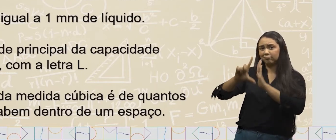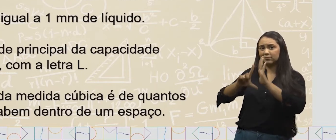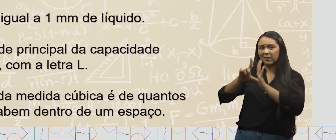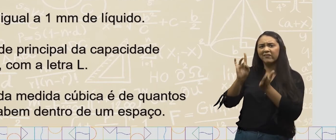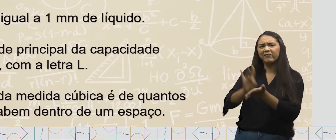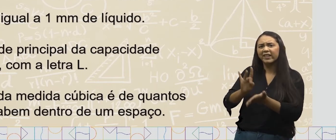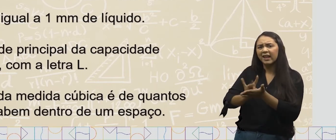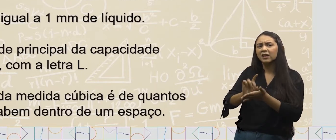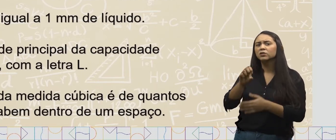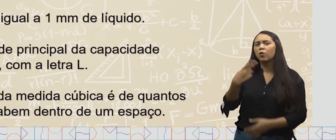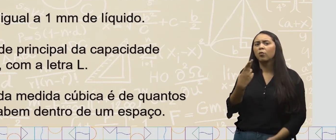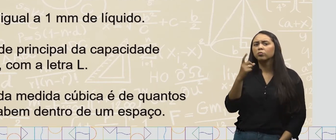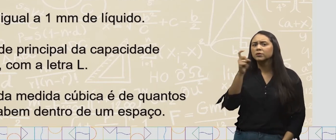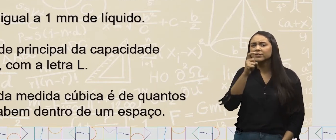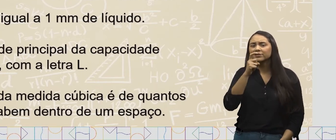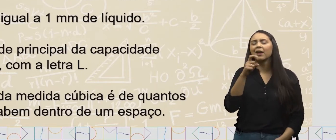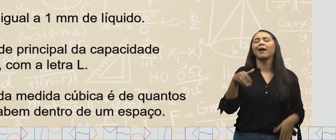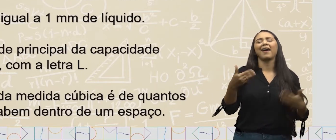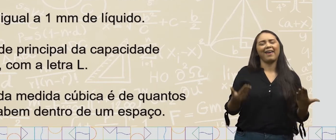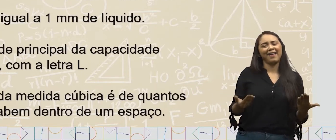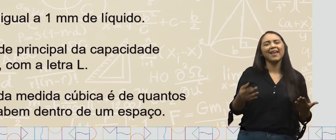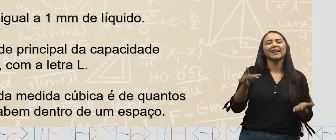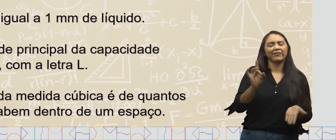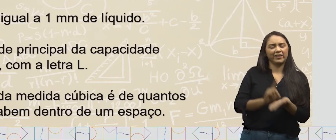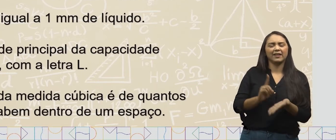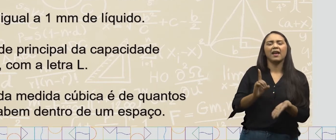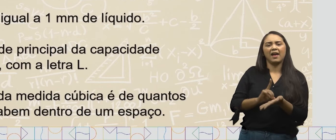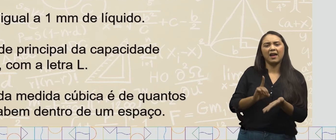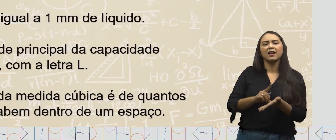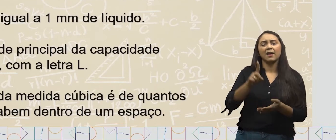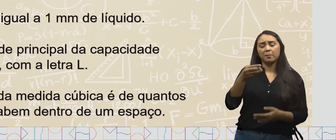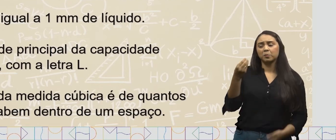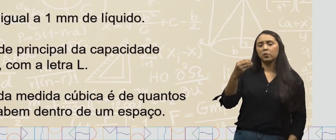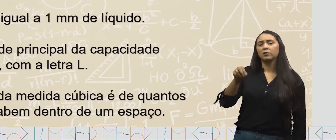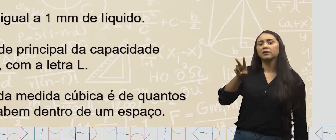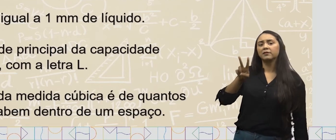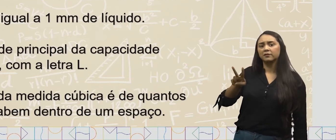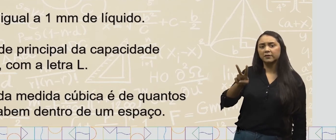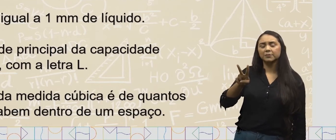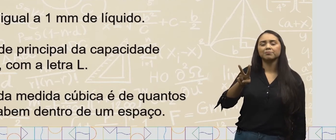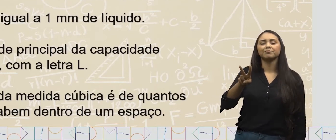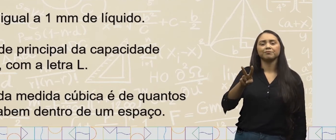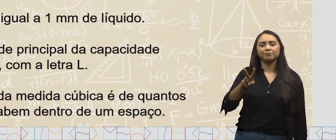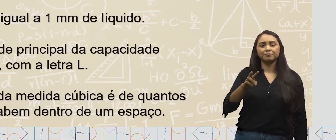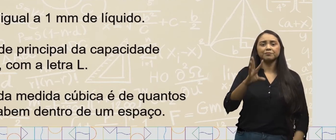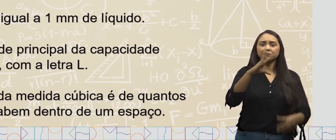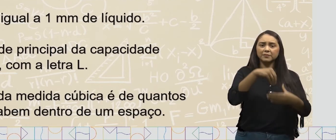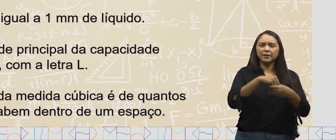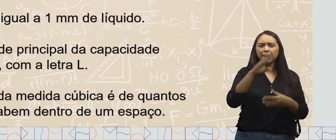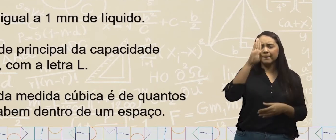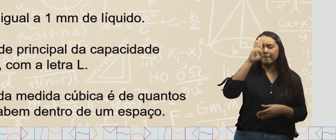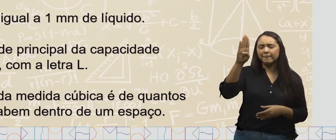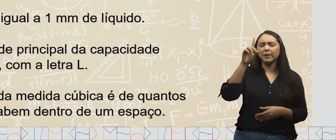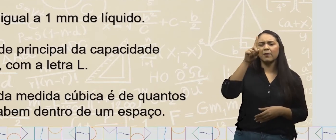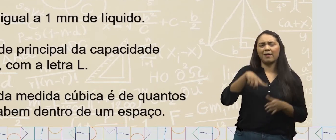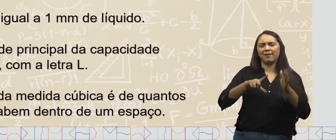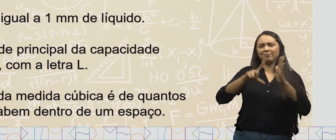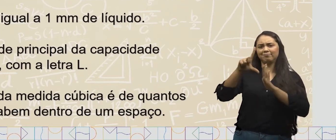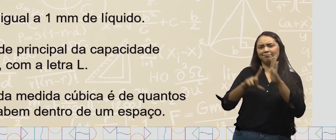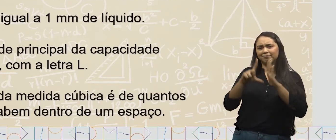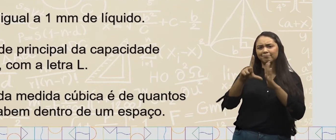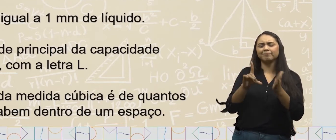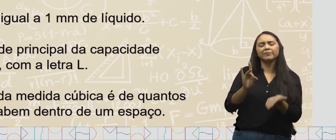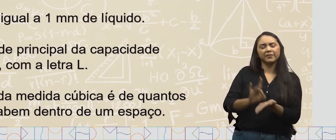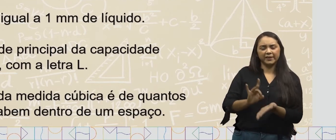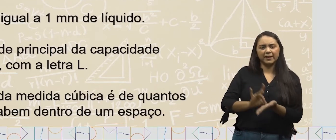ou isso é falso? Vamos à resposta? Verdadeiro. A unidade principal da capacidade é o litro. Ele é representado com